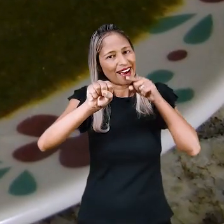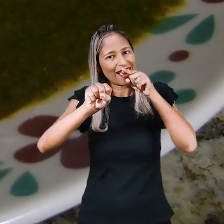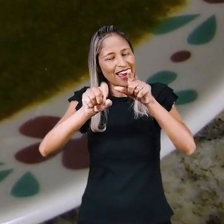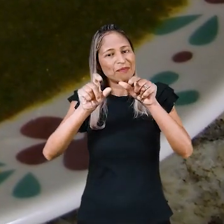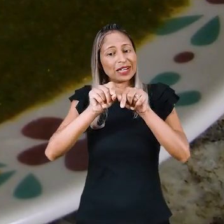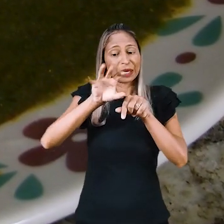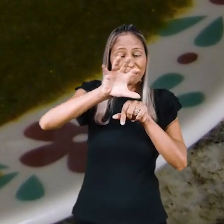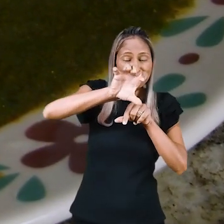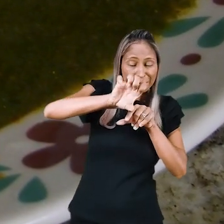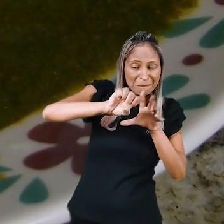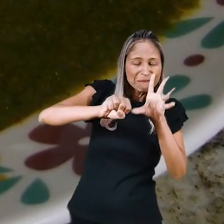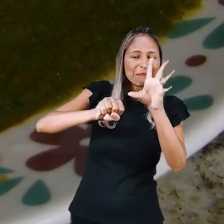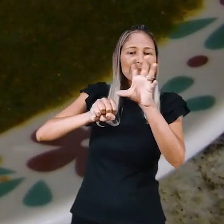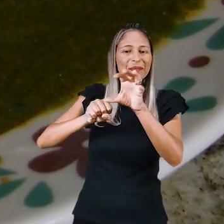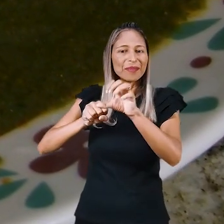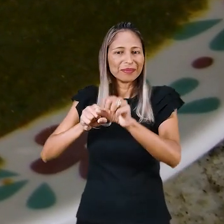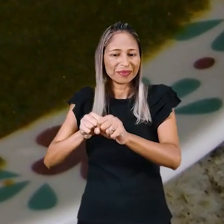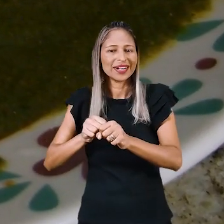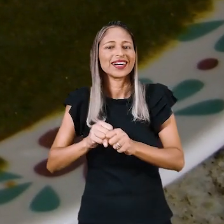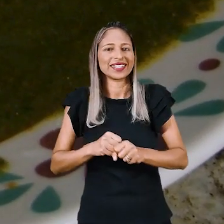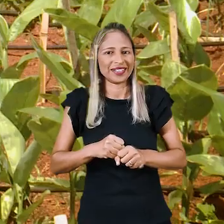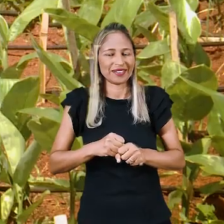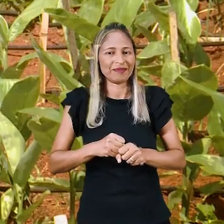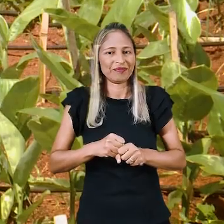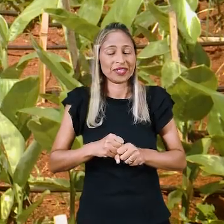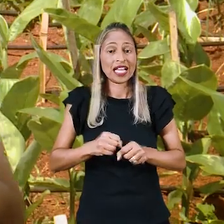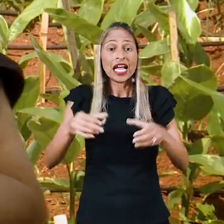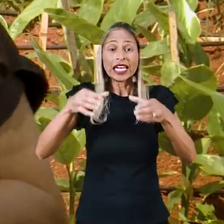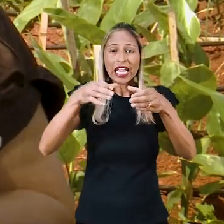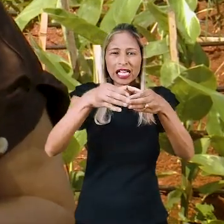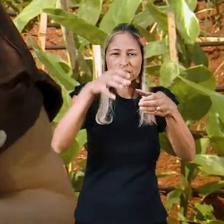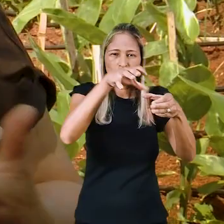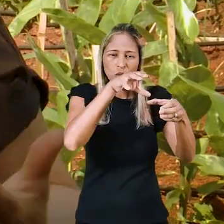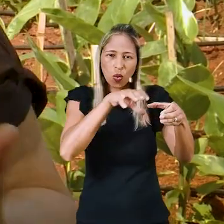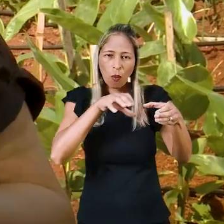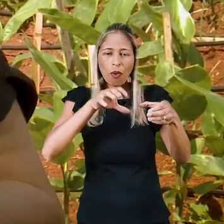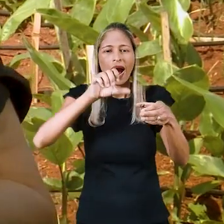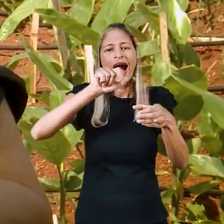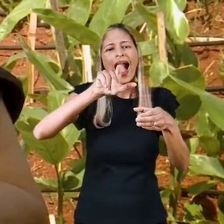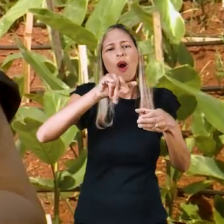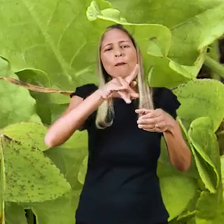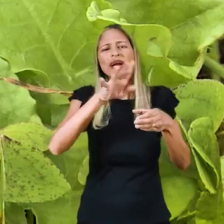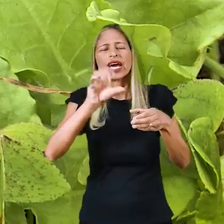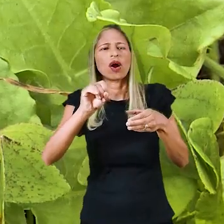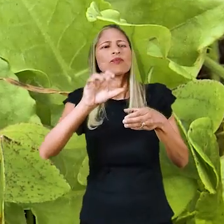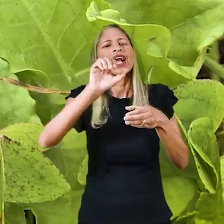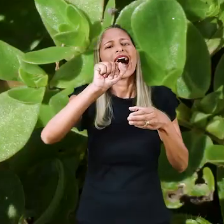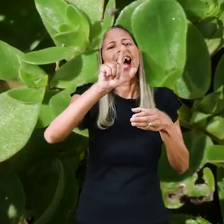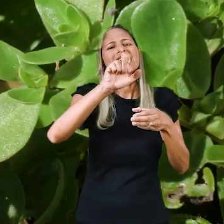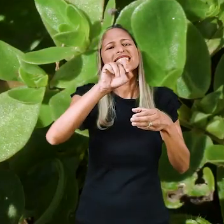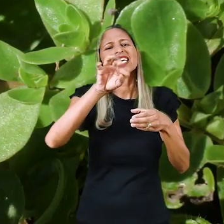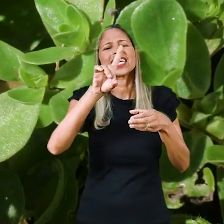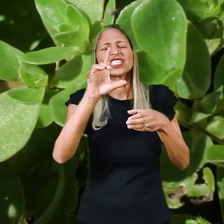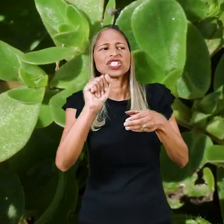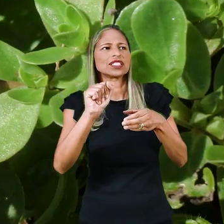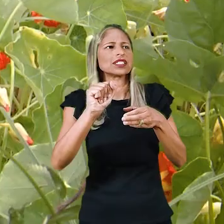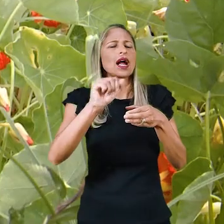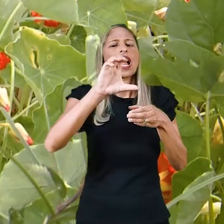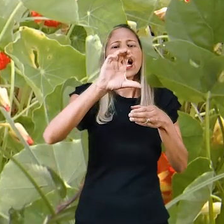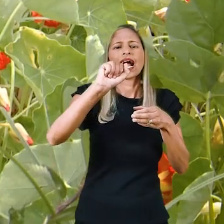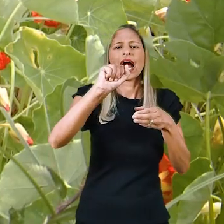ele, para estar apanhando. Neste banco nós temos os almeirões, azedinha,